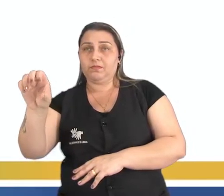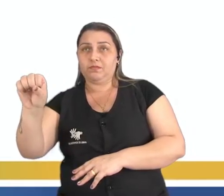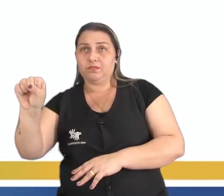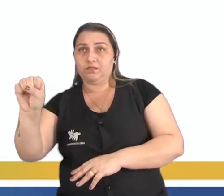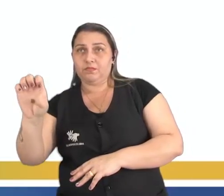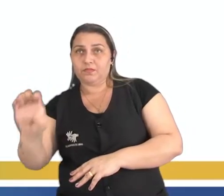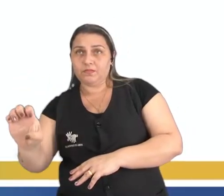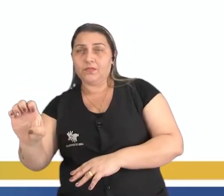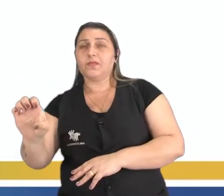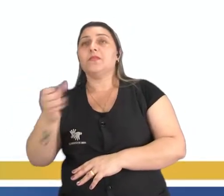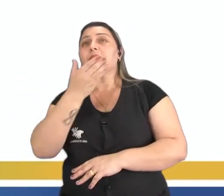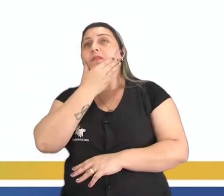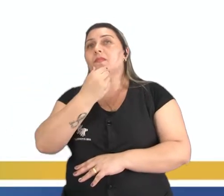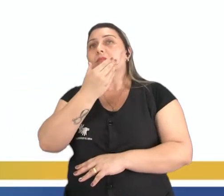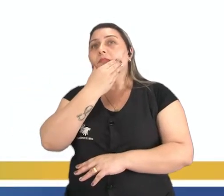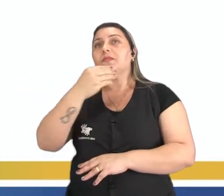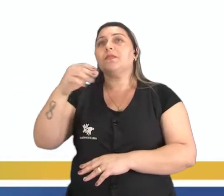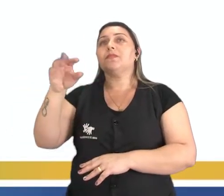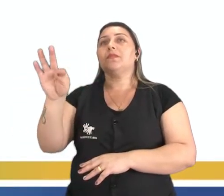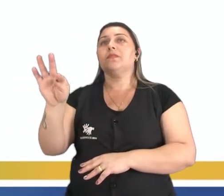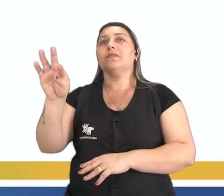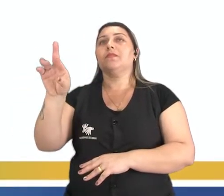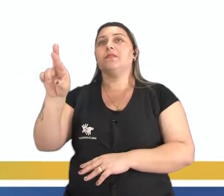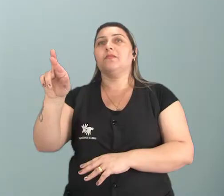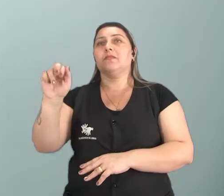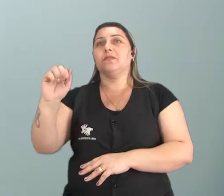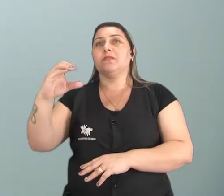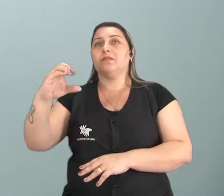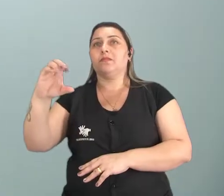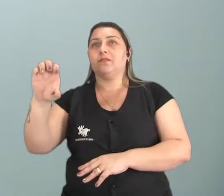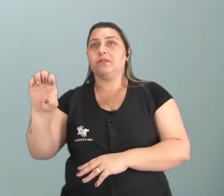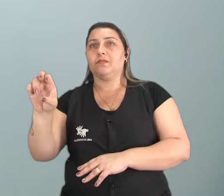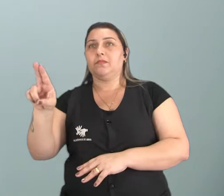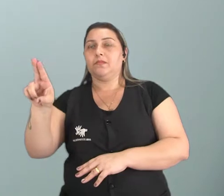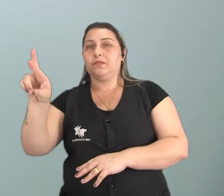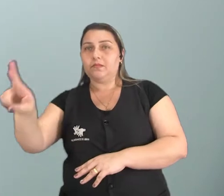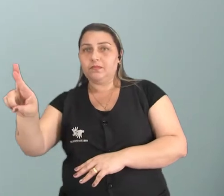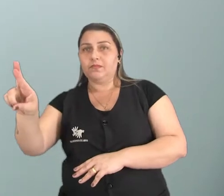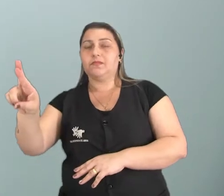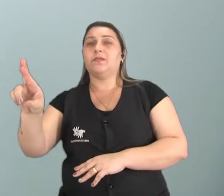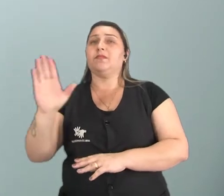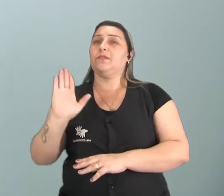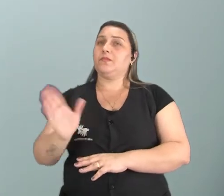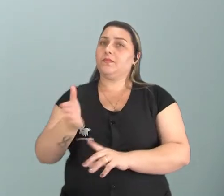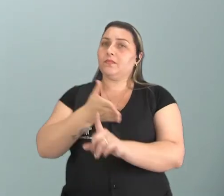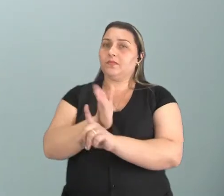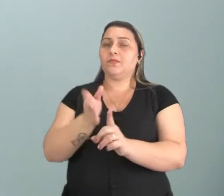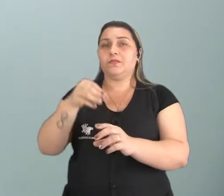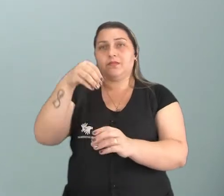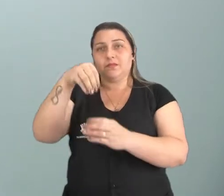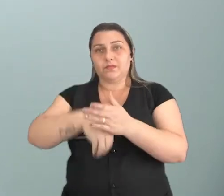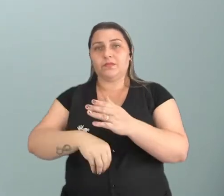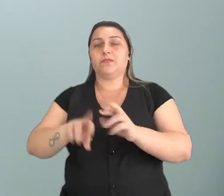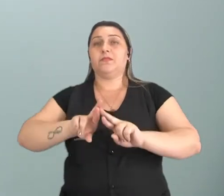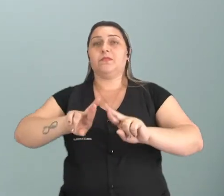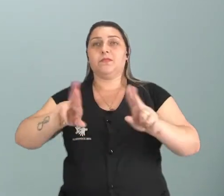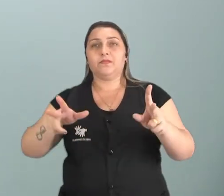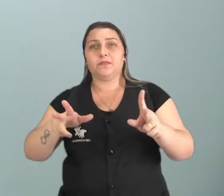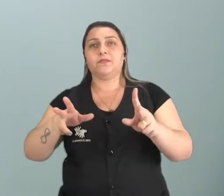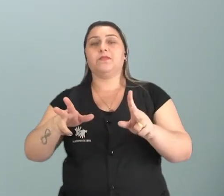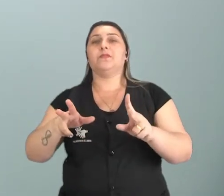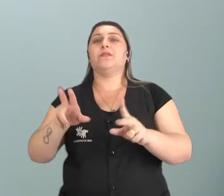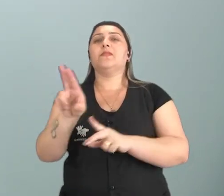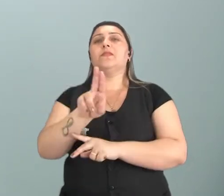traceur-se. Então a gente pode ver que até dentro da modalidade já tem uma diferenciação